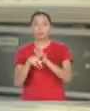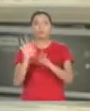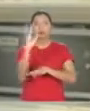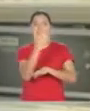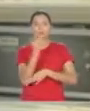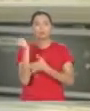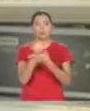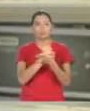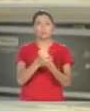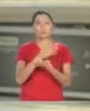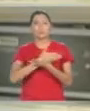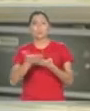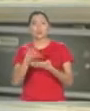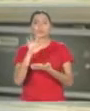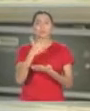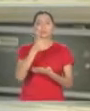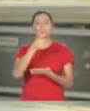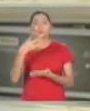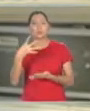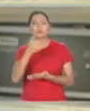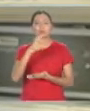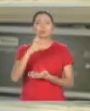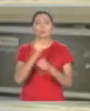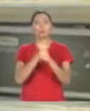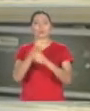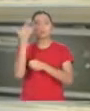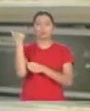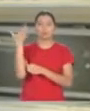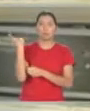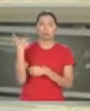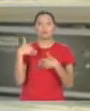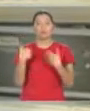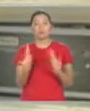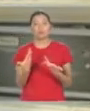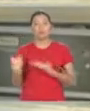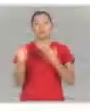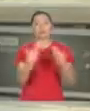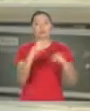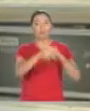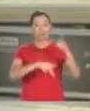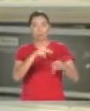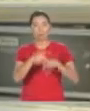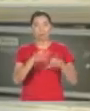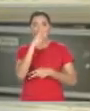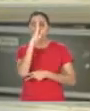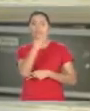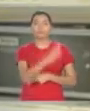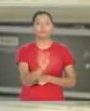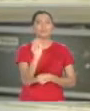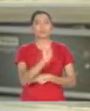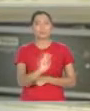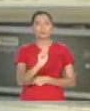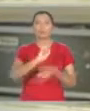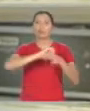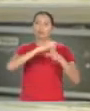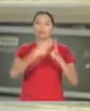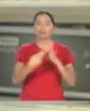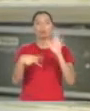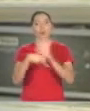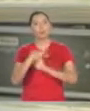plantas medicinais começou aproximadamente 14, 15 anos atrás, trazer para a população